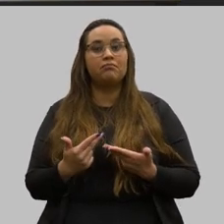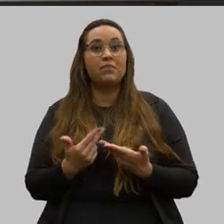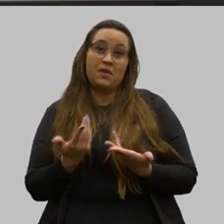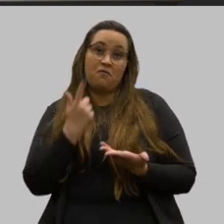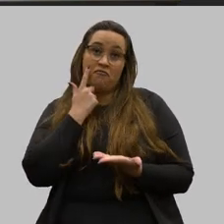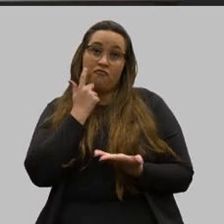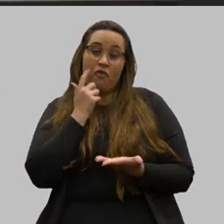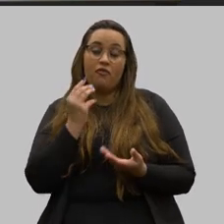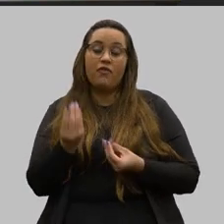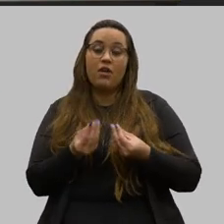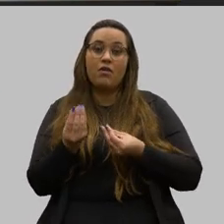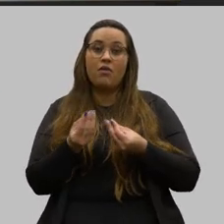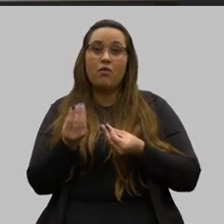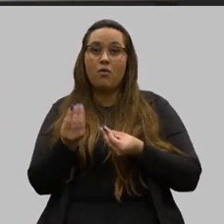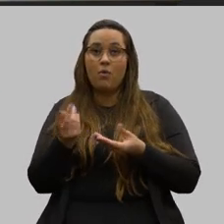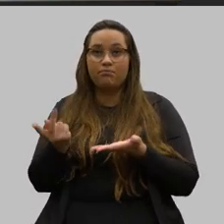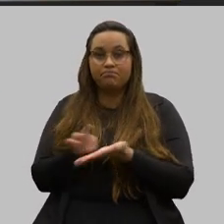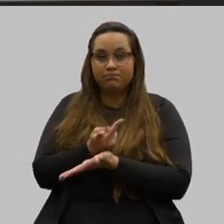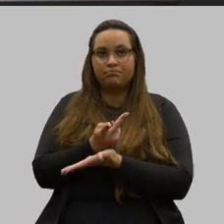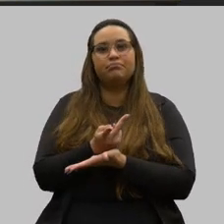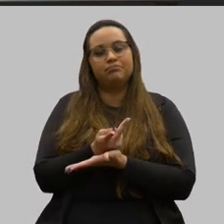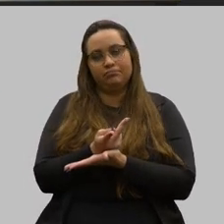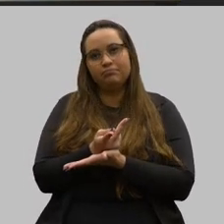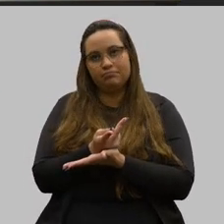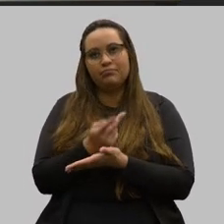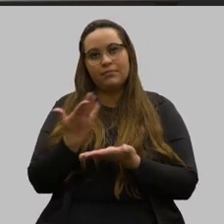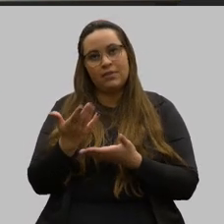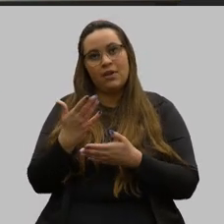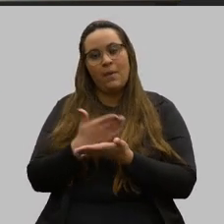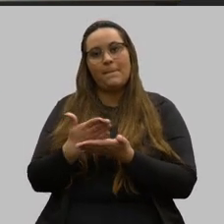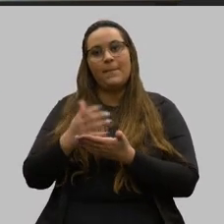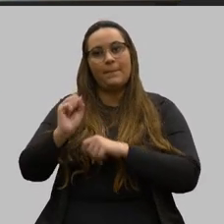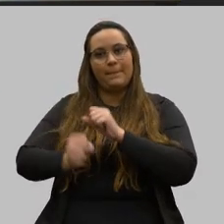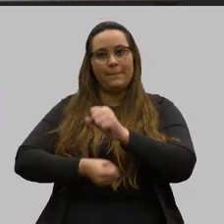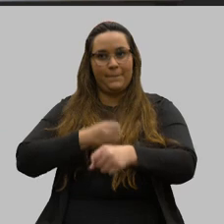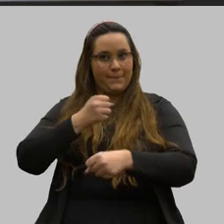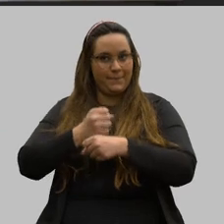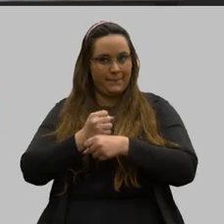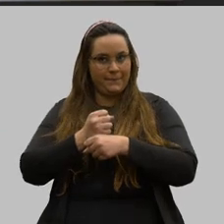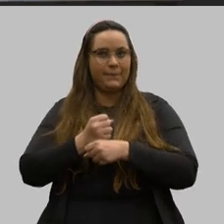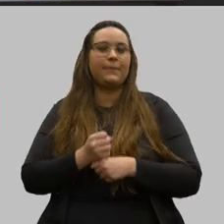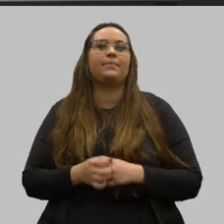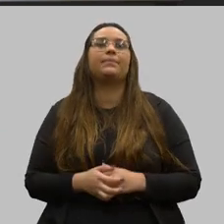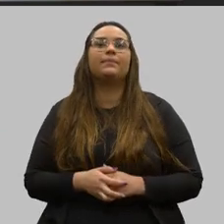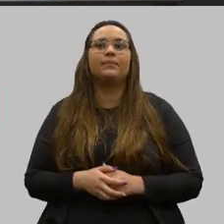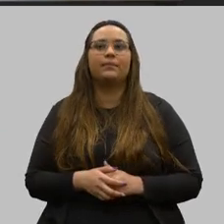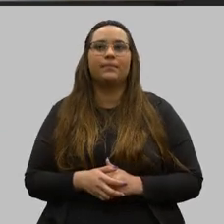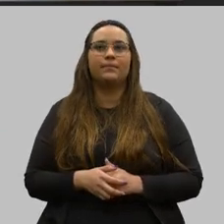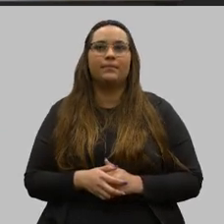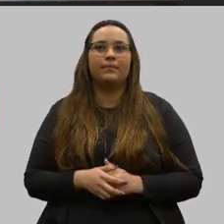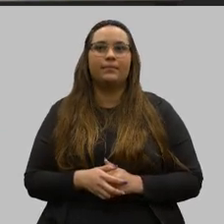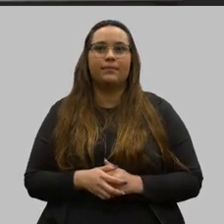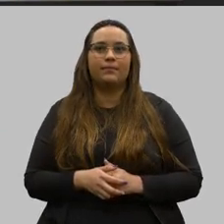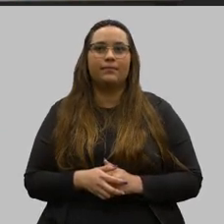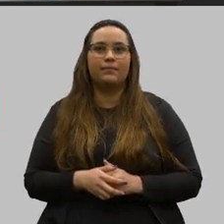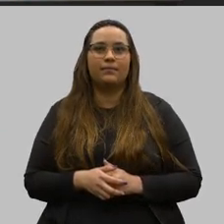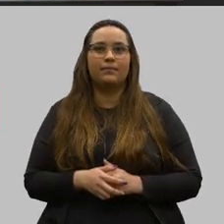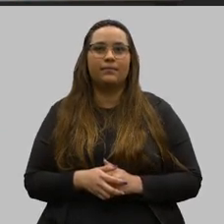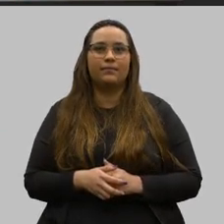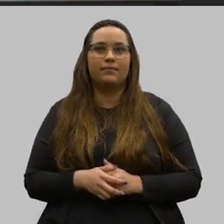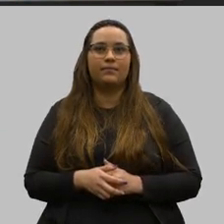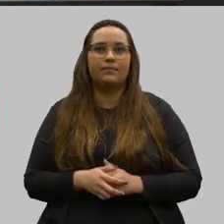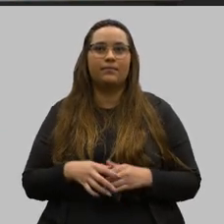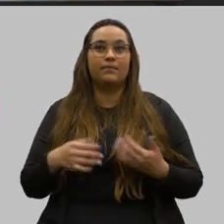acontecer e a ideia é que a gente fomente em especial a partir do ano que vem então a coordenação operacional de todas essas áreas além de todos